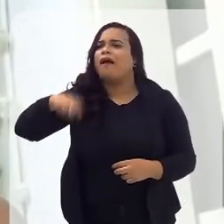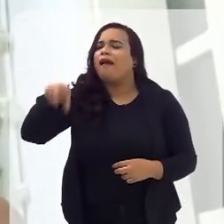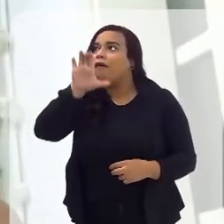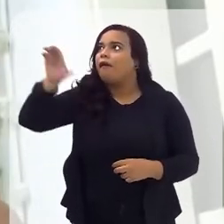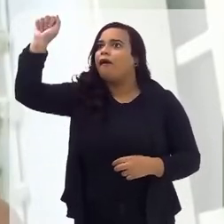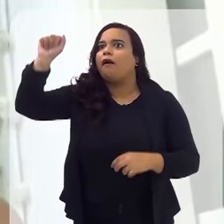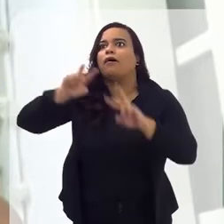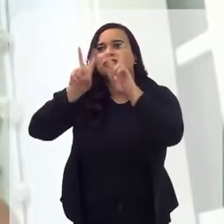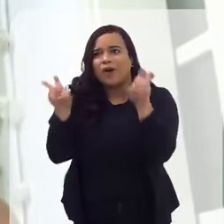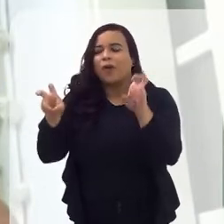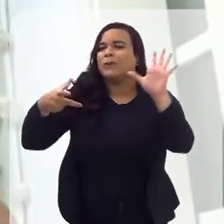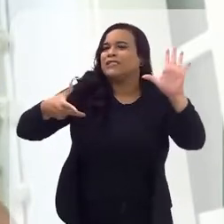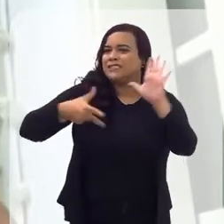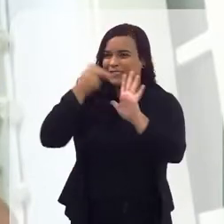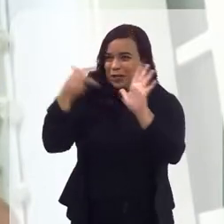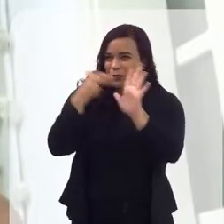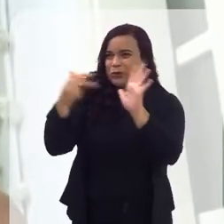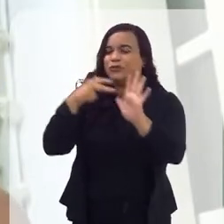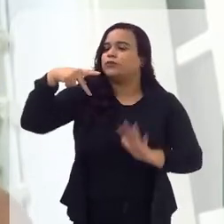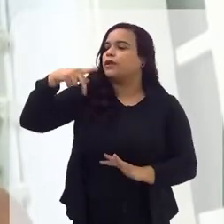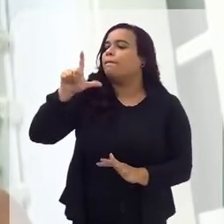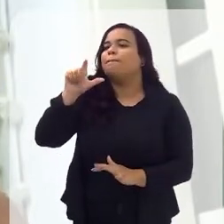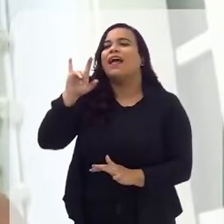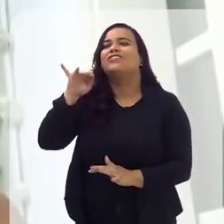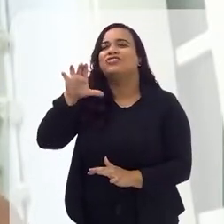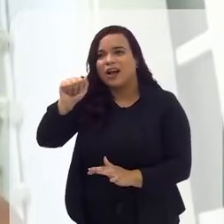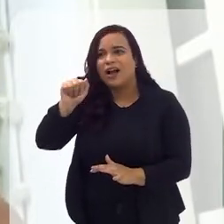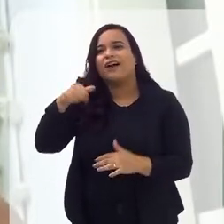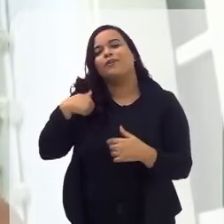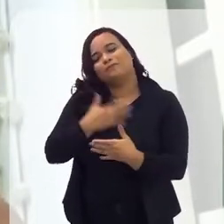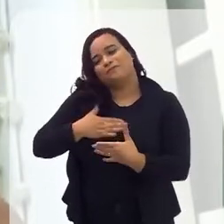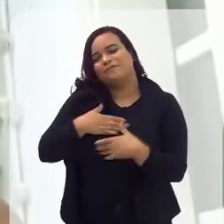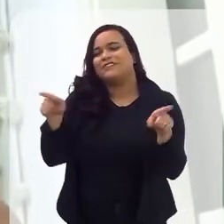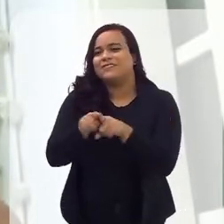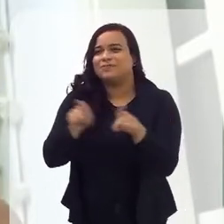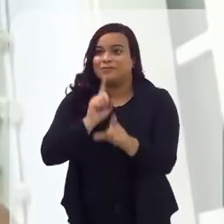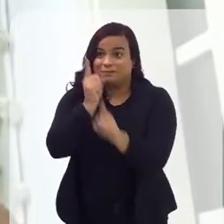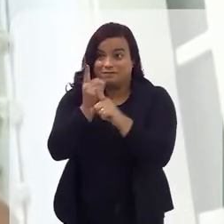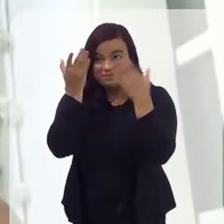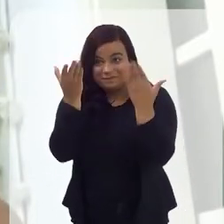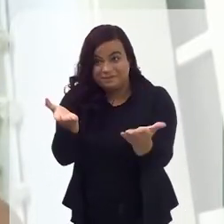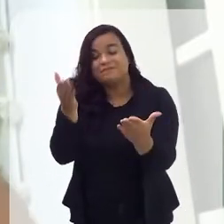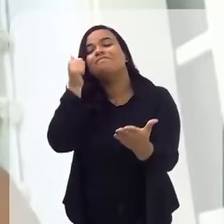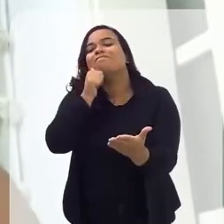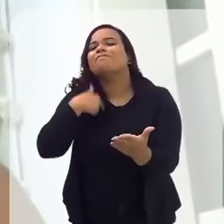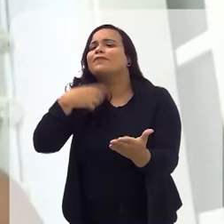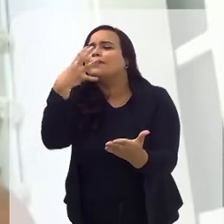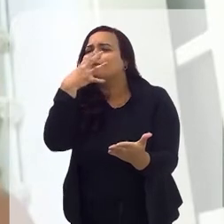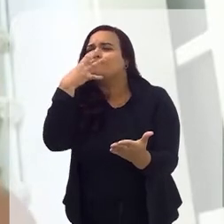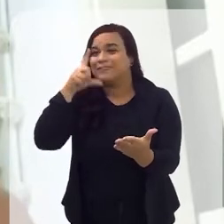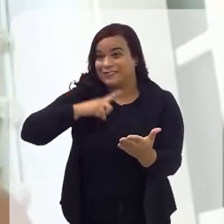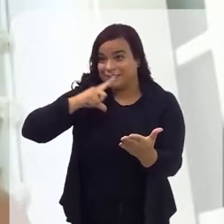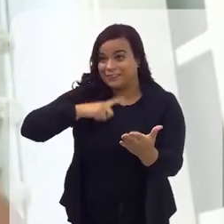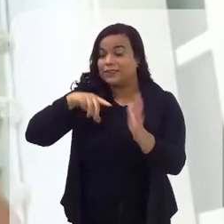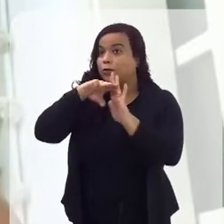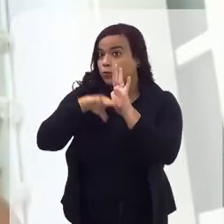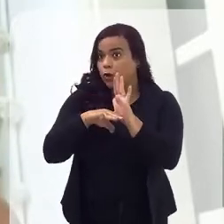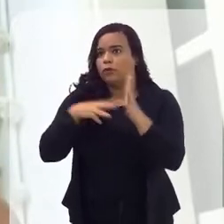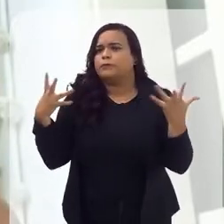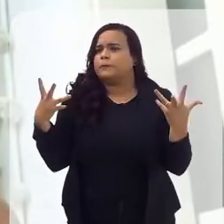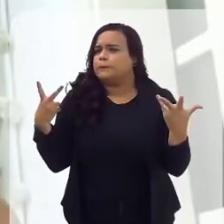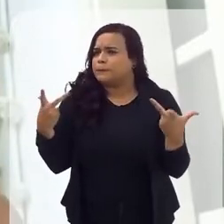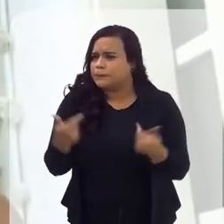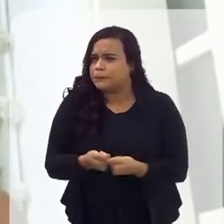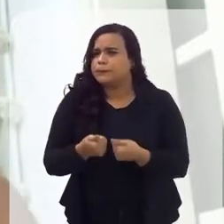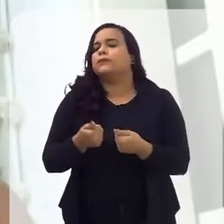cirurgias plásticas. Então, mais uma vez, um prazer enorme estar com você também, que é uma mulher que eu admiro muito, que faz um programa maravilhoso, que é esse programa